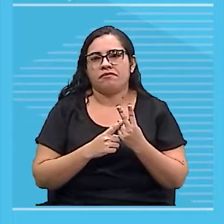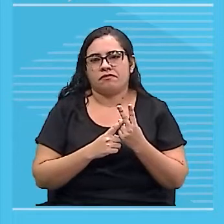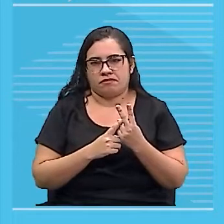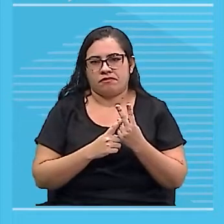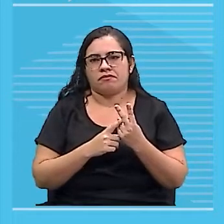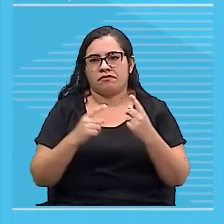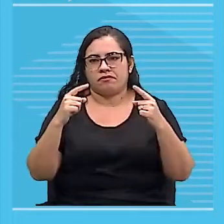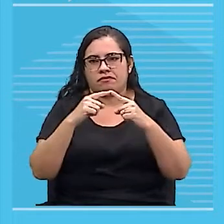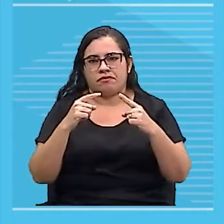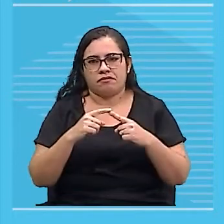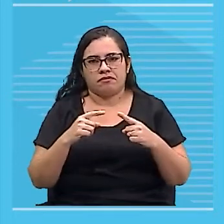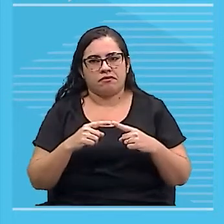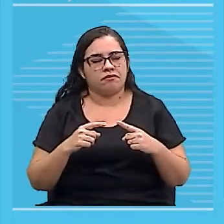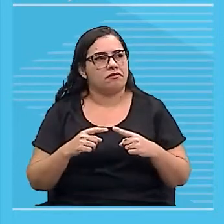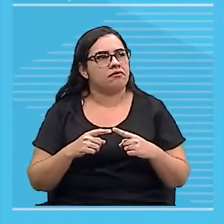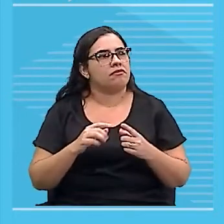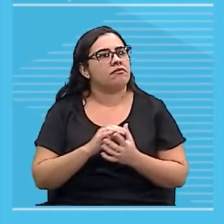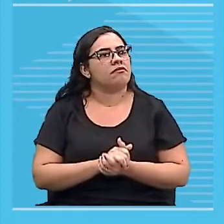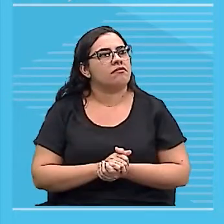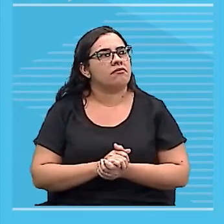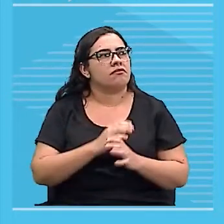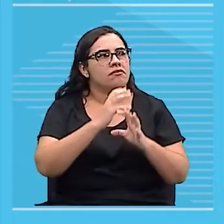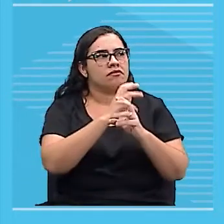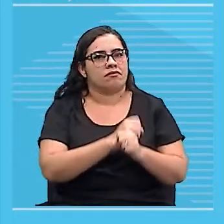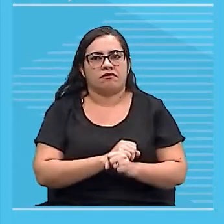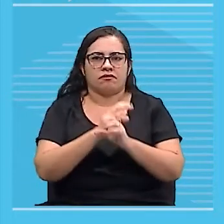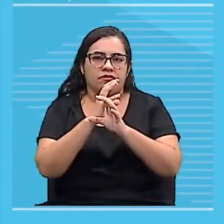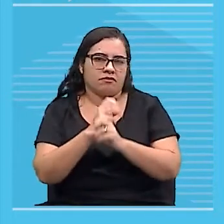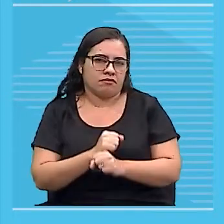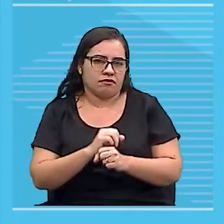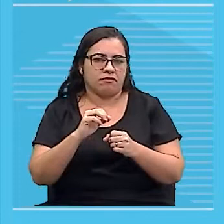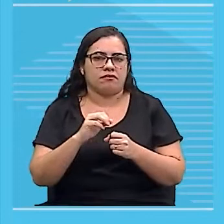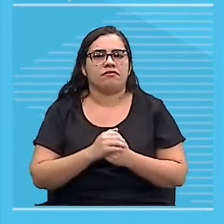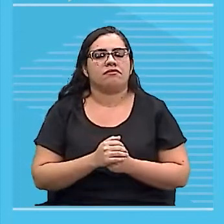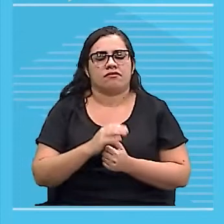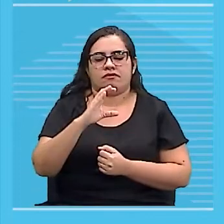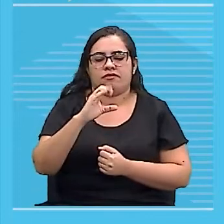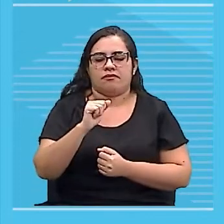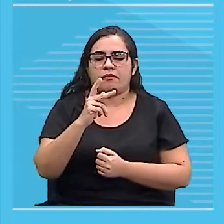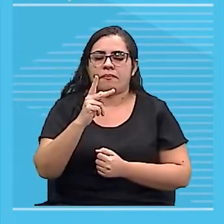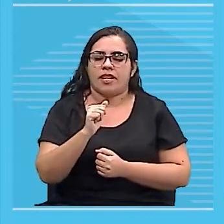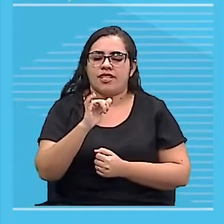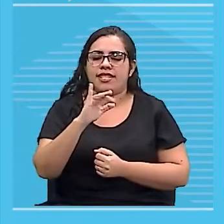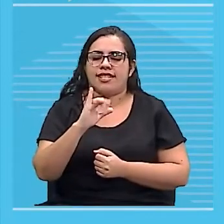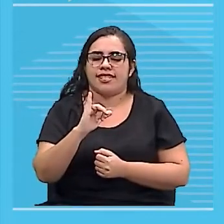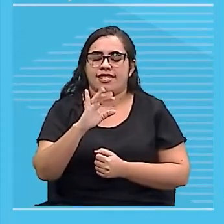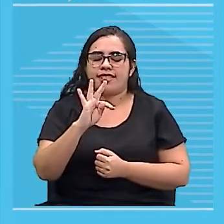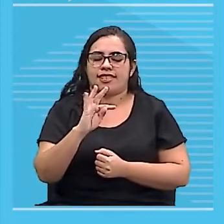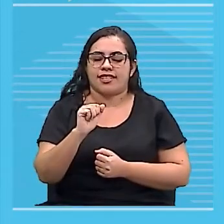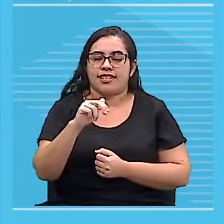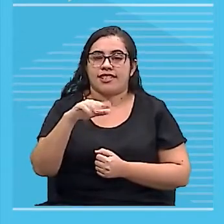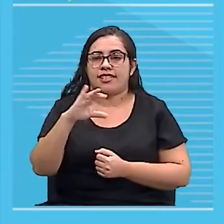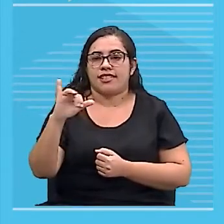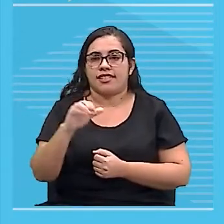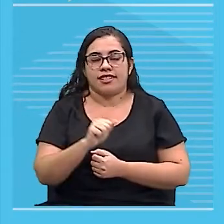vão direcionar a gente para calcular a capacitância. Pode ser a expressão que